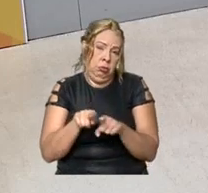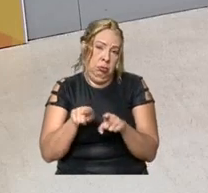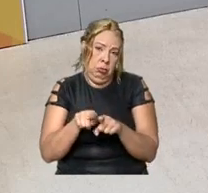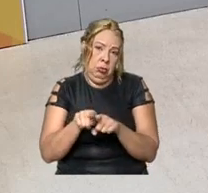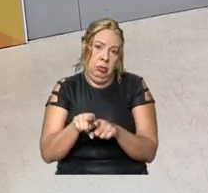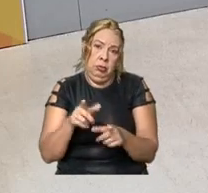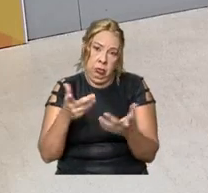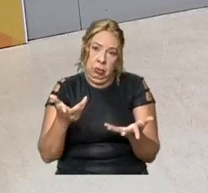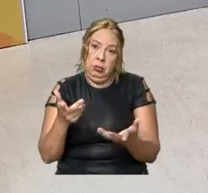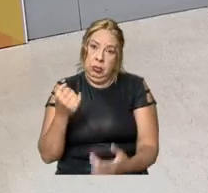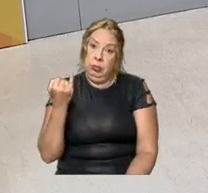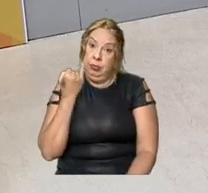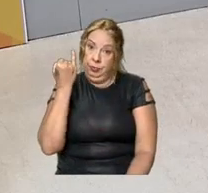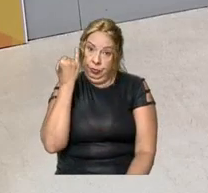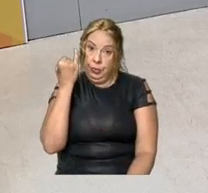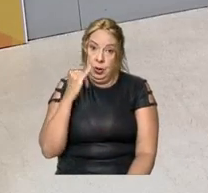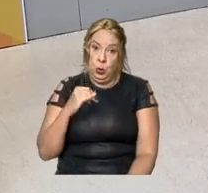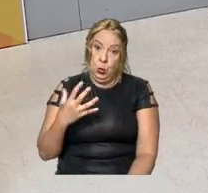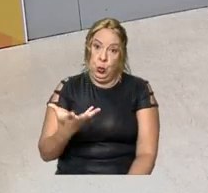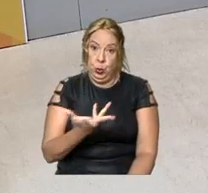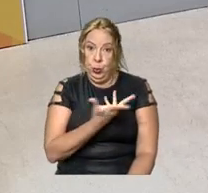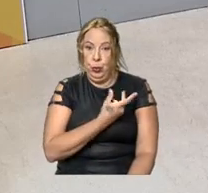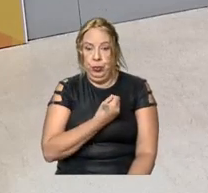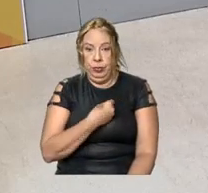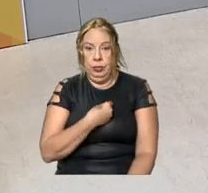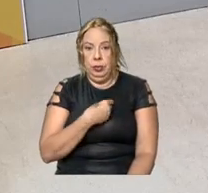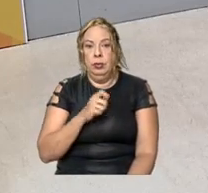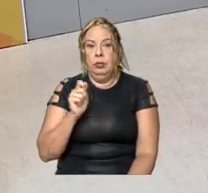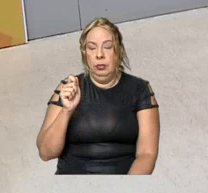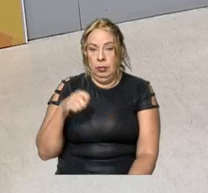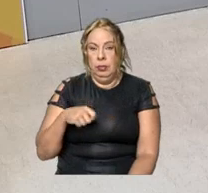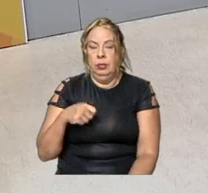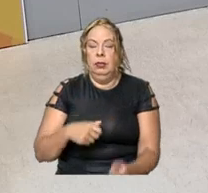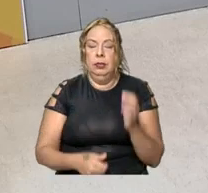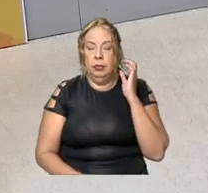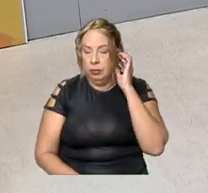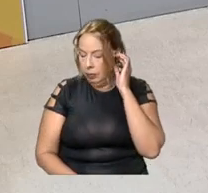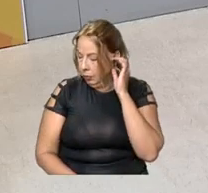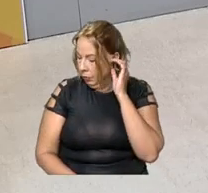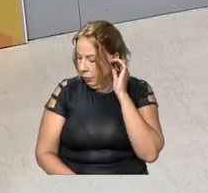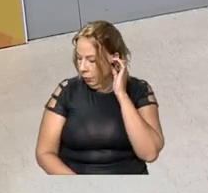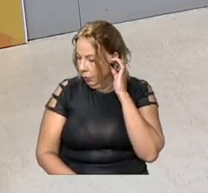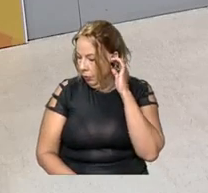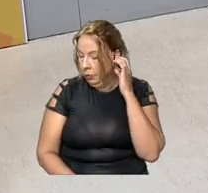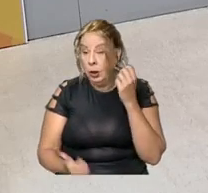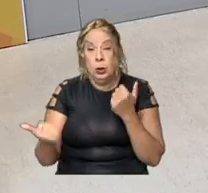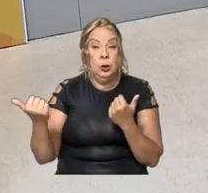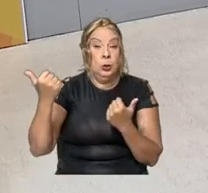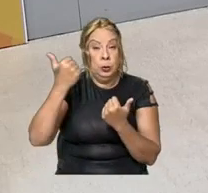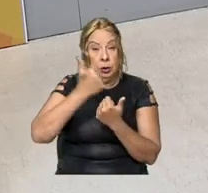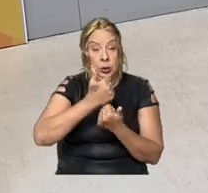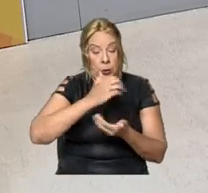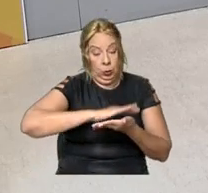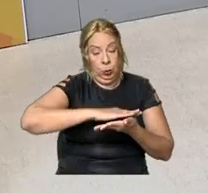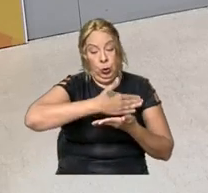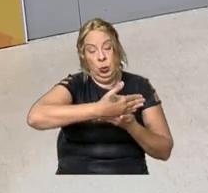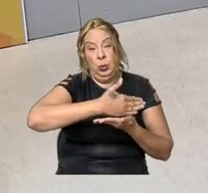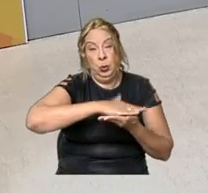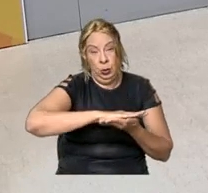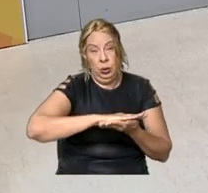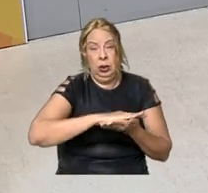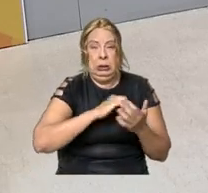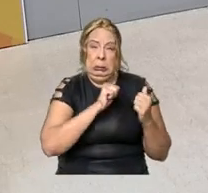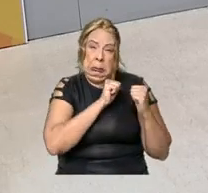assim... Vale muito a pena pra tudo, né? A gente tem. Substitui ali perfeitamente aquele notebook que sim, às vezes é mais complicado de levar tá pra